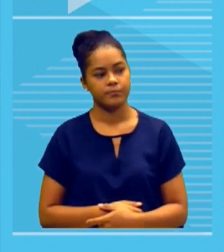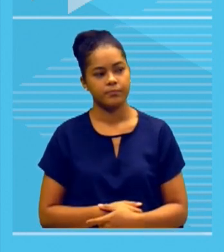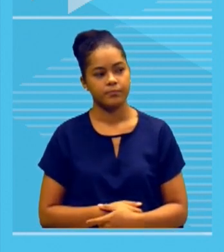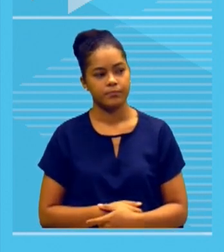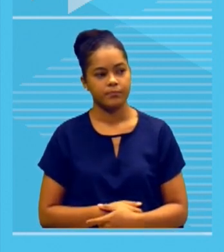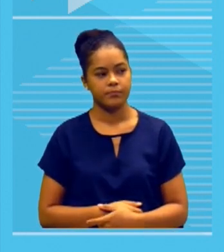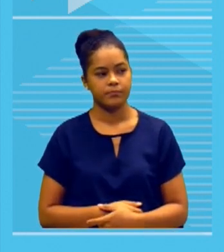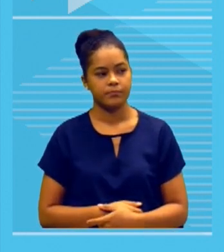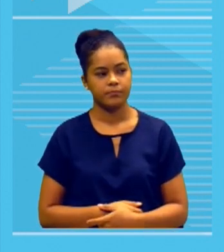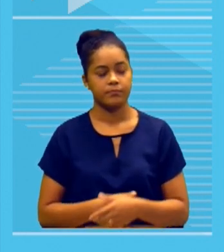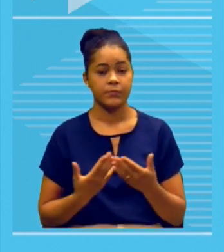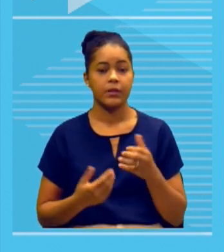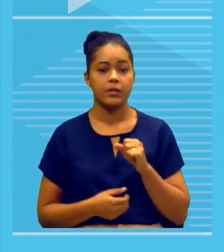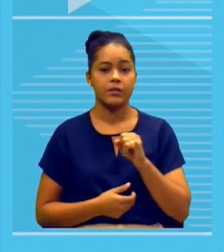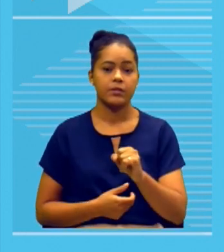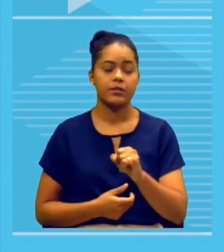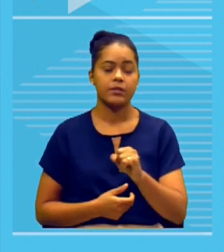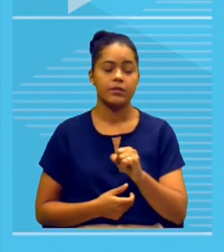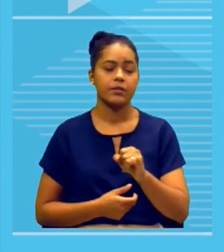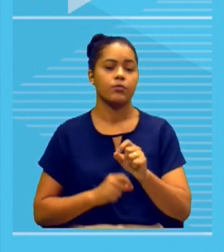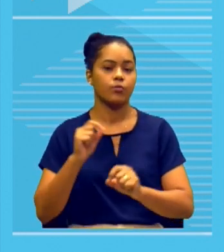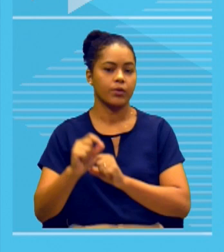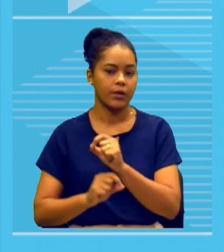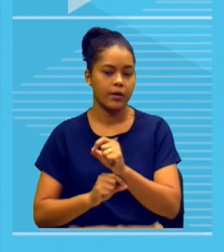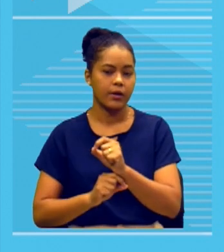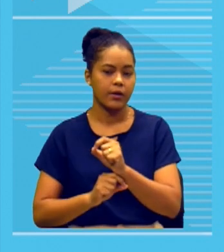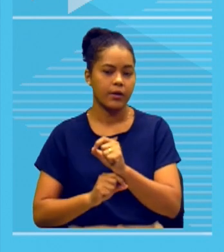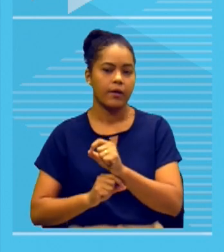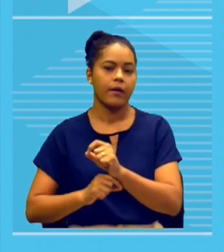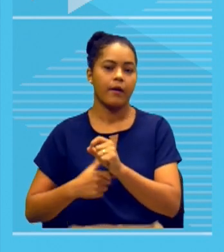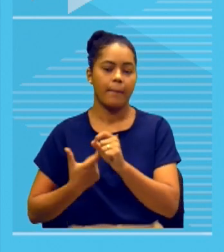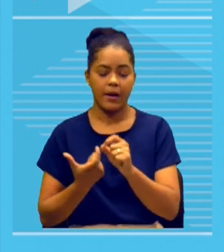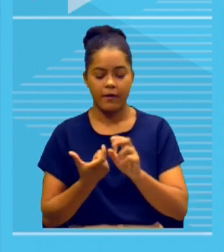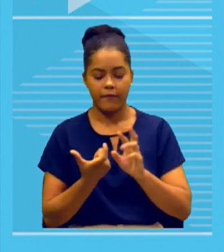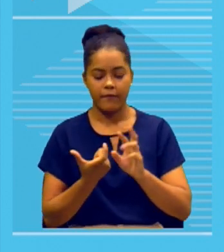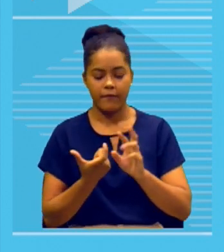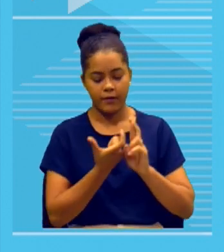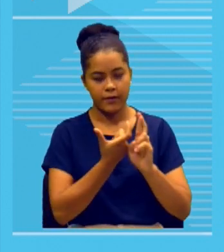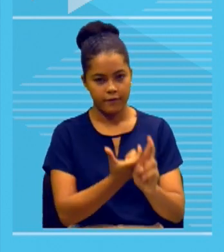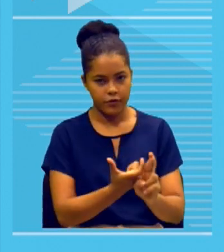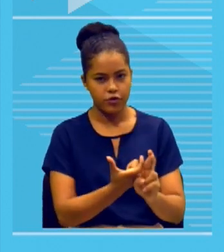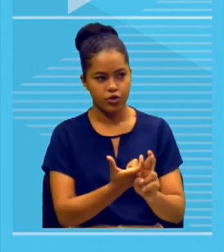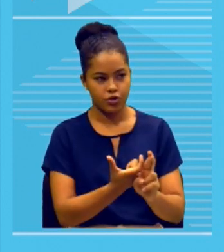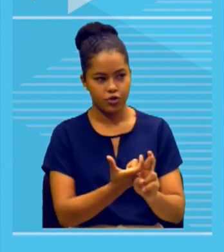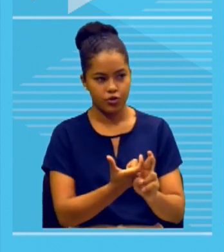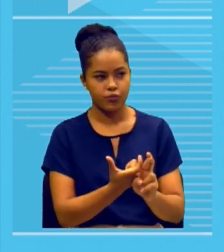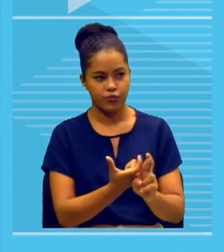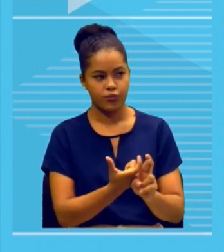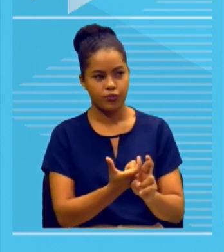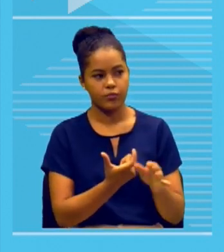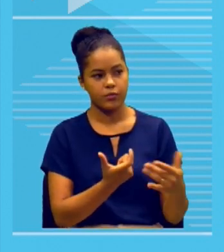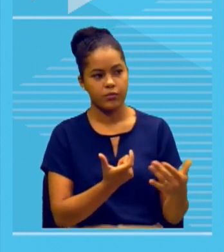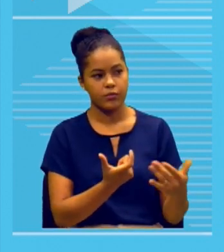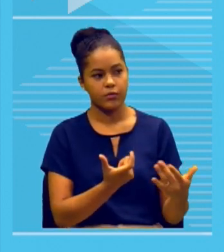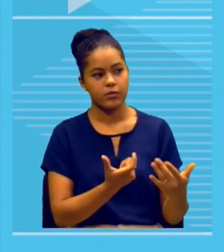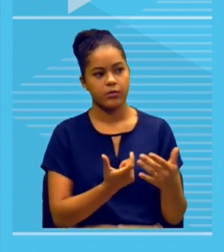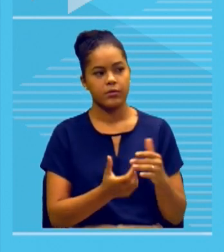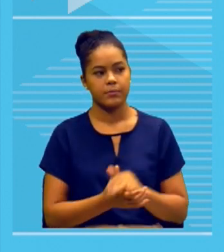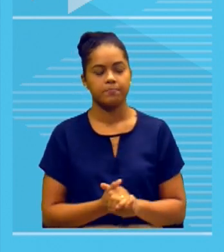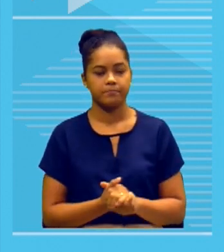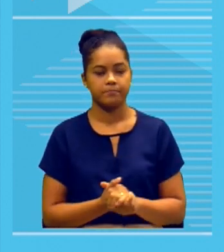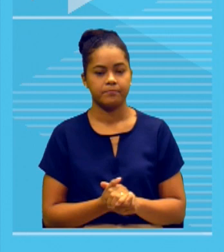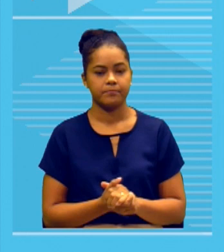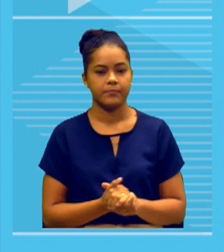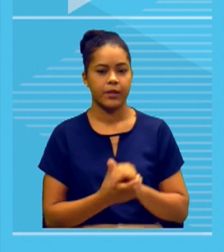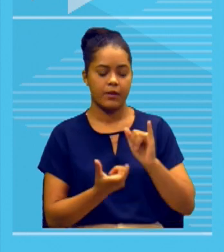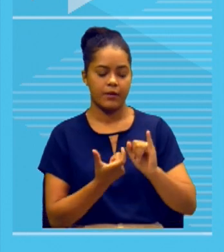formas de infinitivo tá bom é importante sentir-se bem o infinitivo é marcado pela letra R